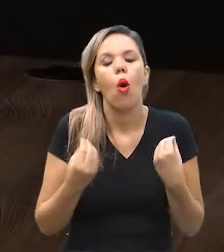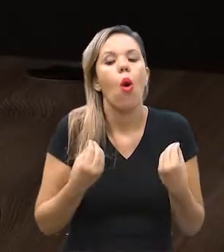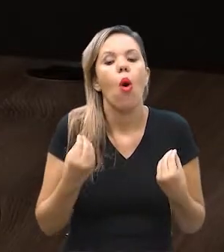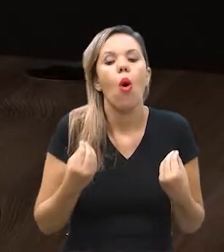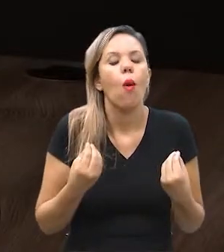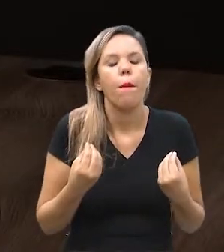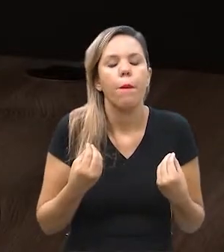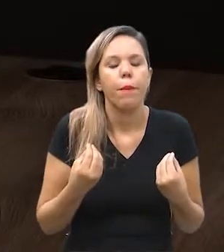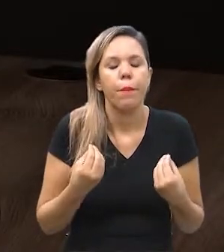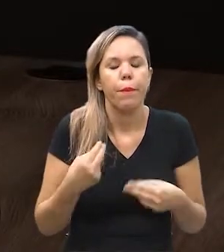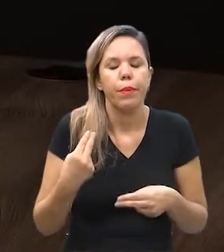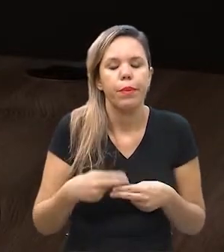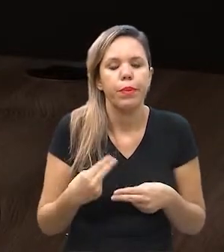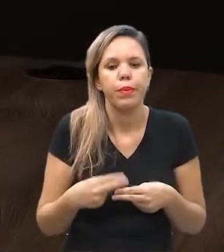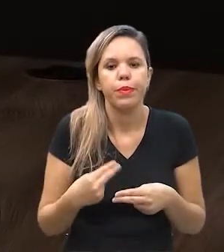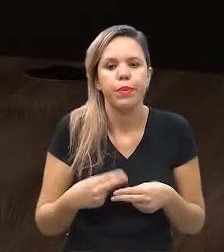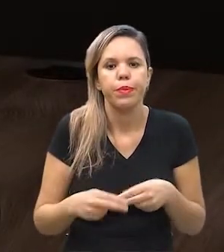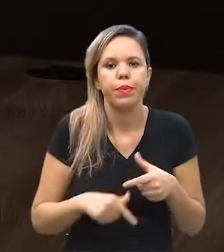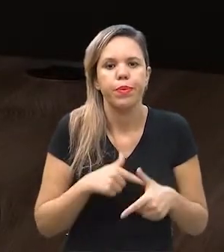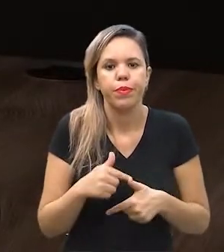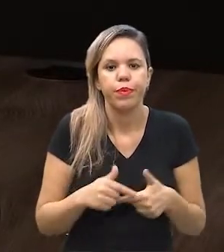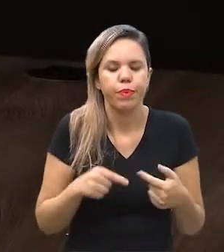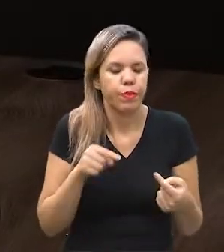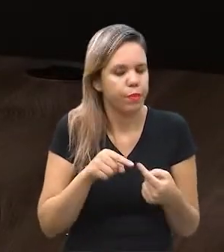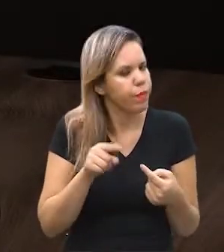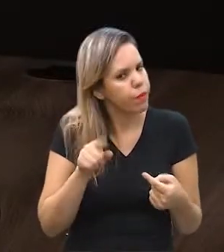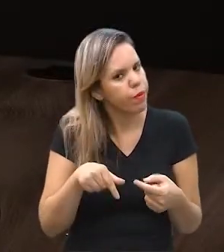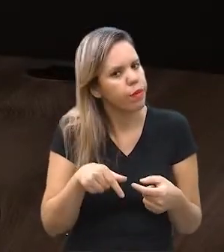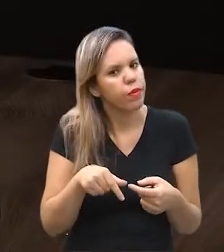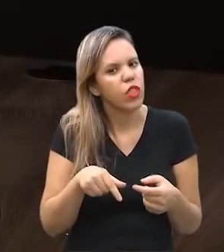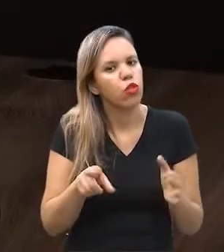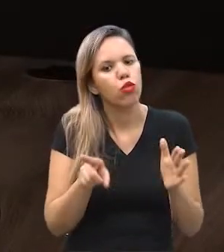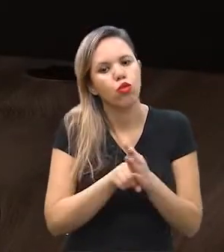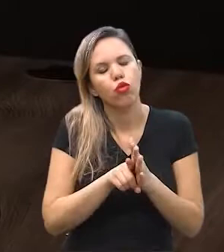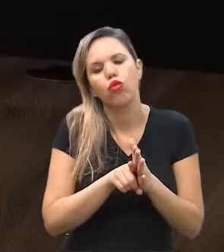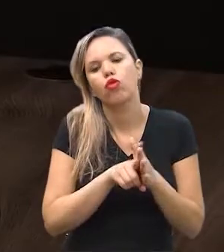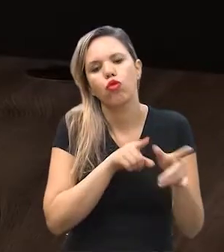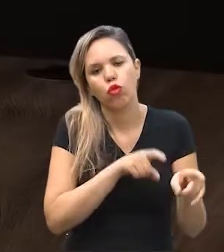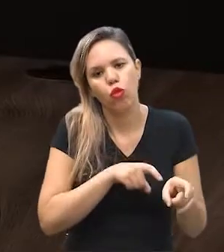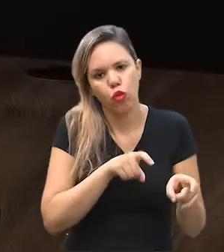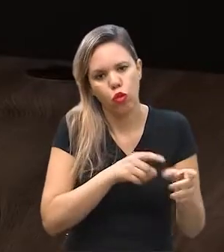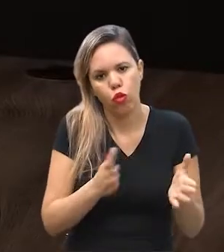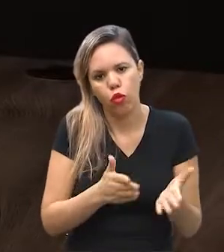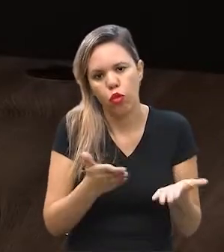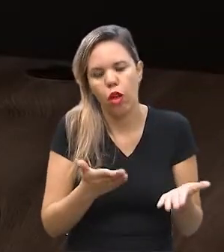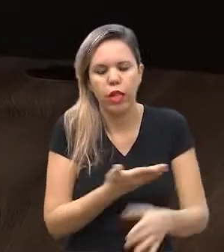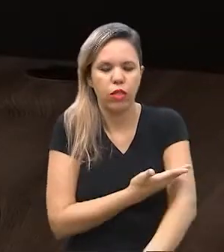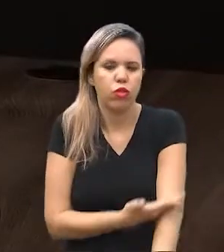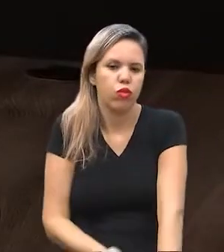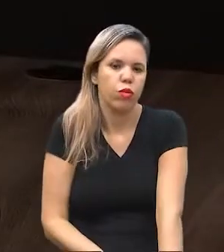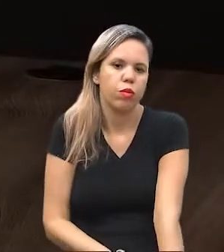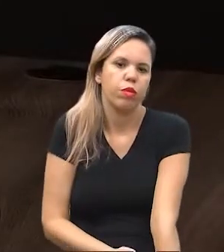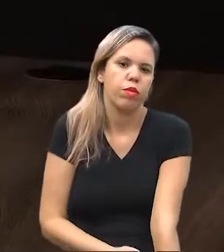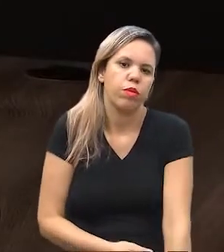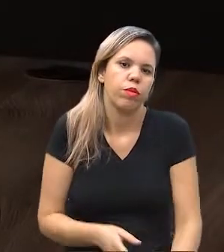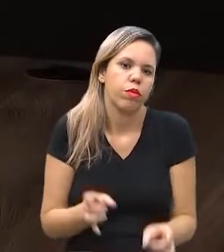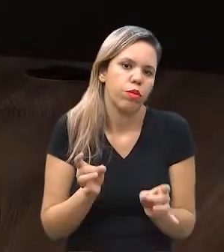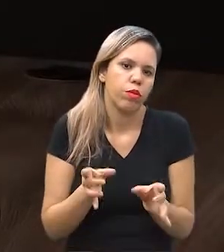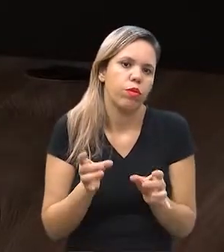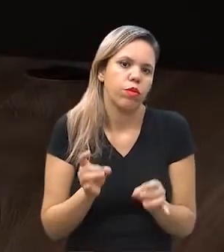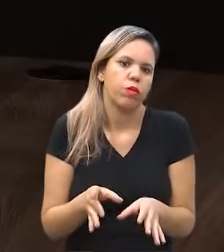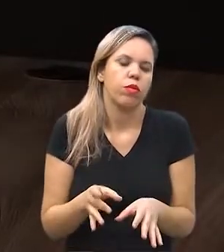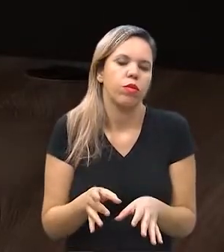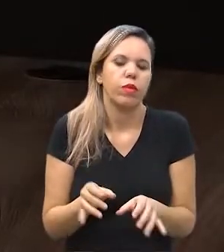como o Sebrae trabalha justamente com esse produtor, até então acostumado a vender para